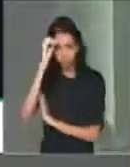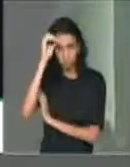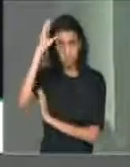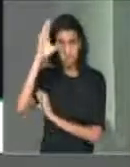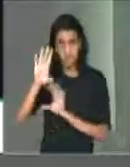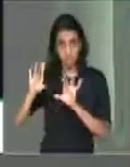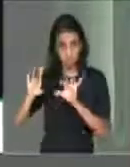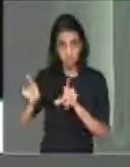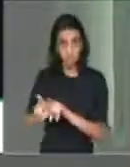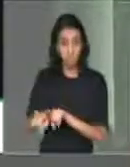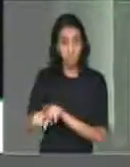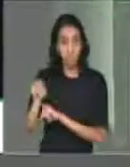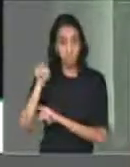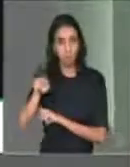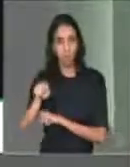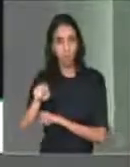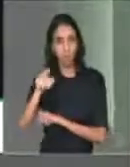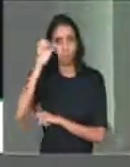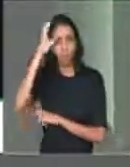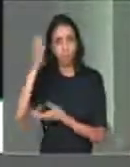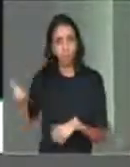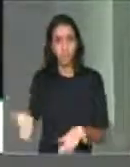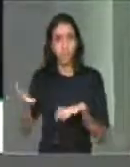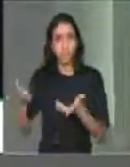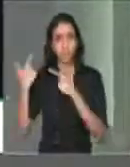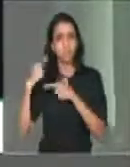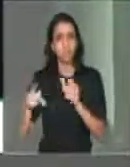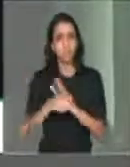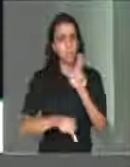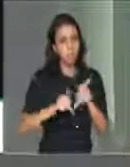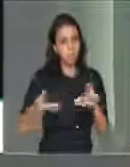na valorização do saber popular, do saber